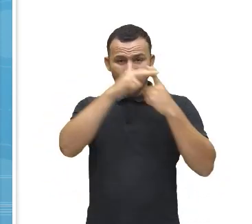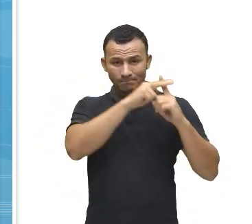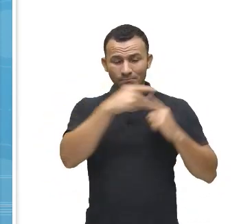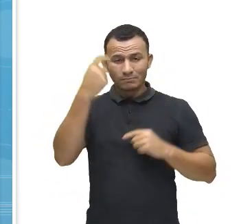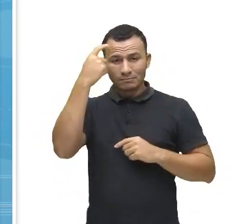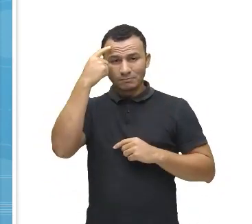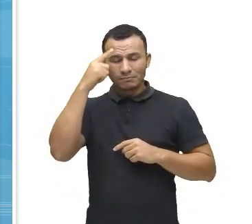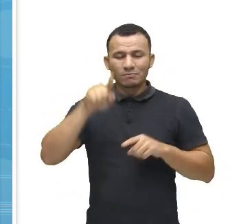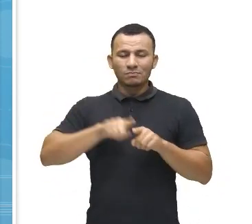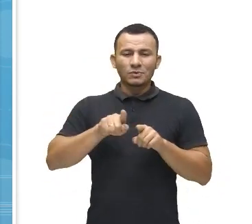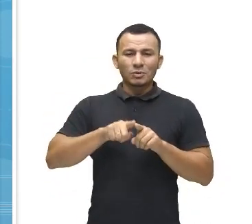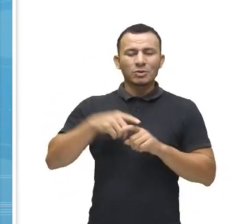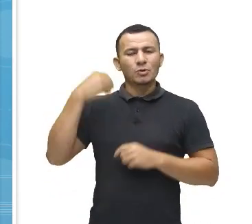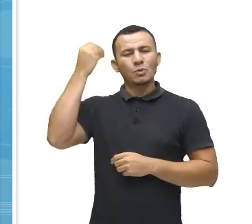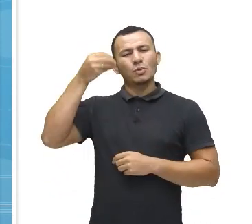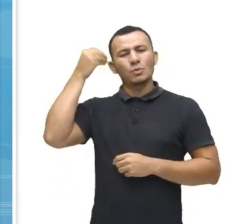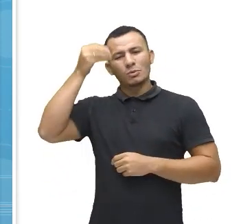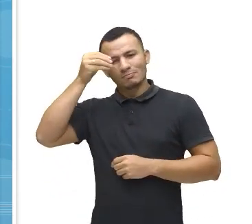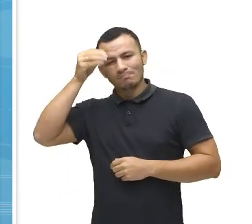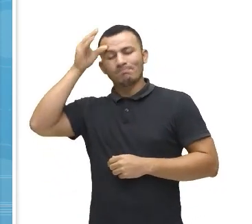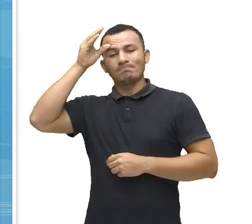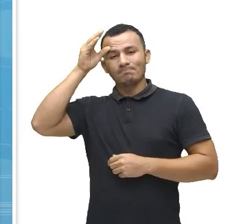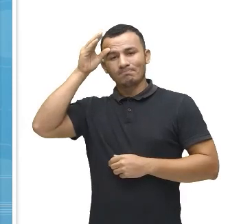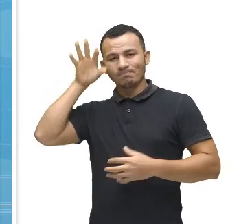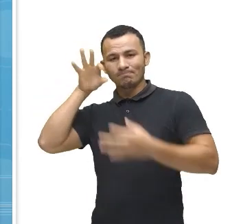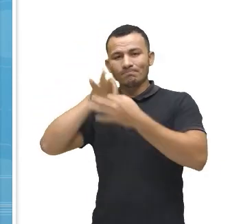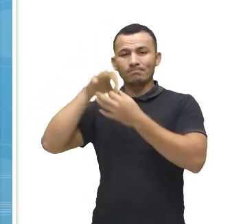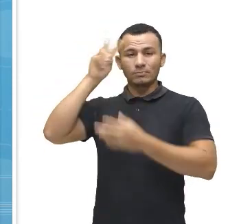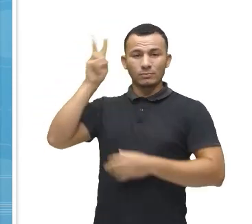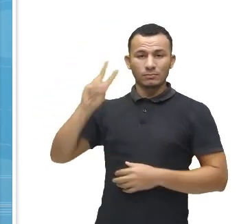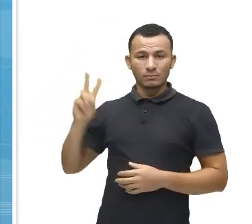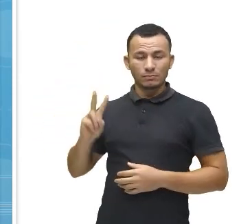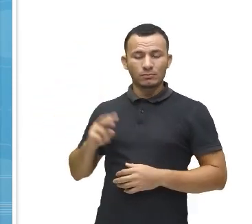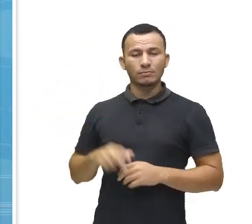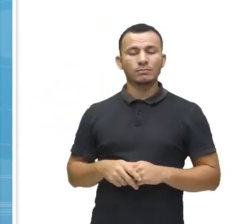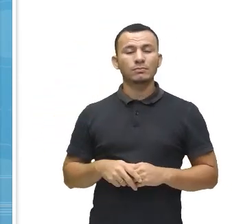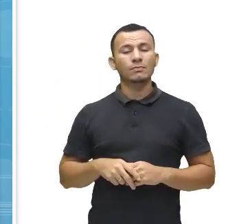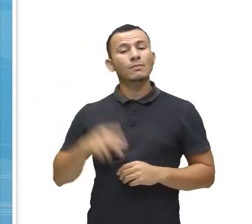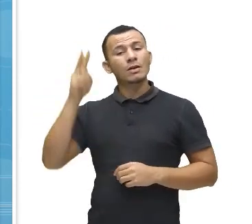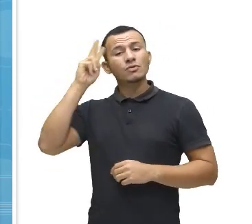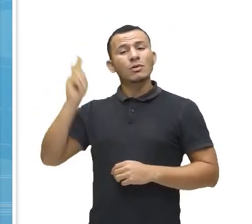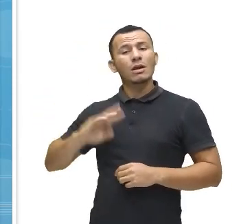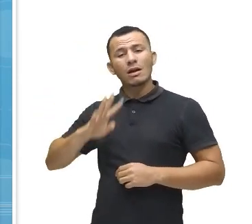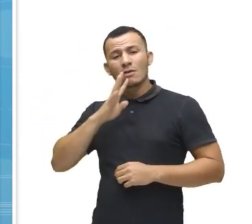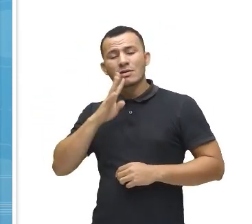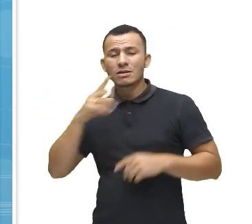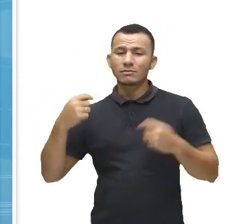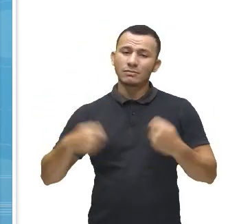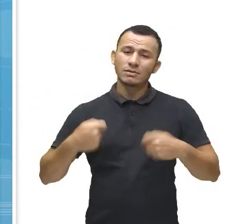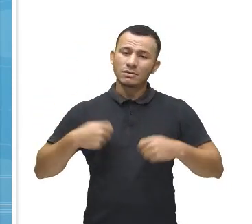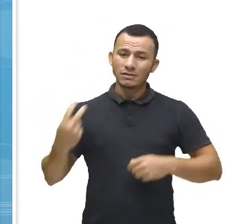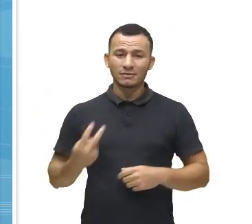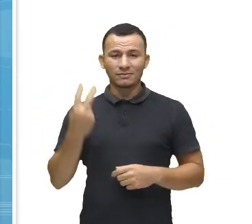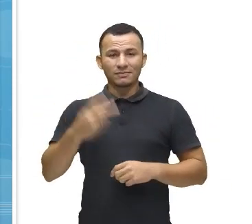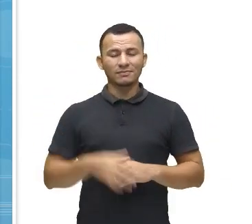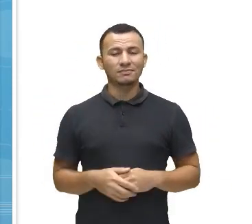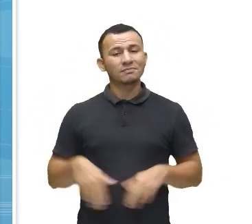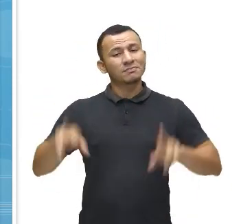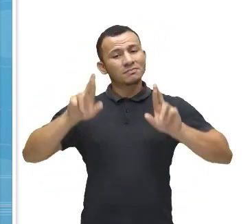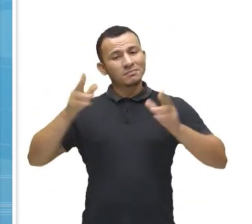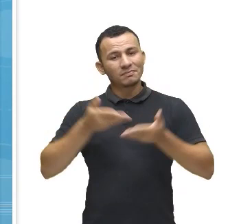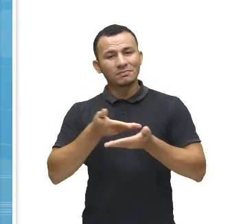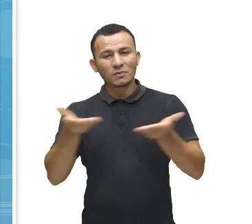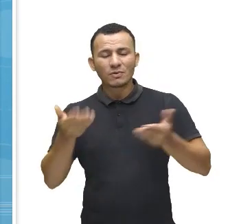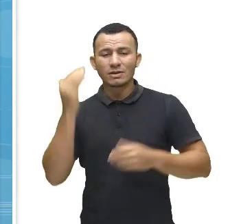e amadureçam através do conhecimento histórico. Porque isso é estudar história e conhecer a história. Ok, gente? Eu espero que vocês